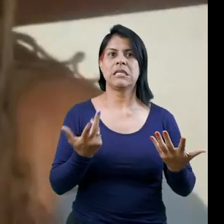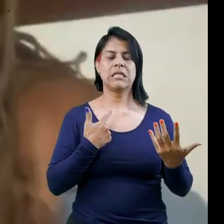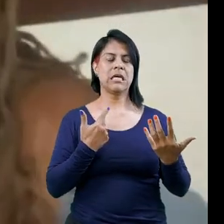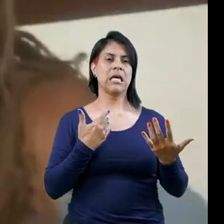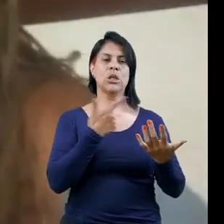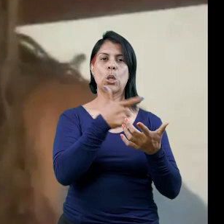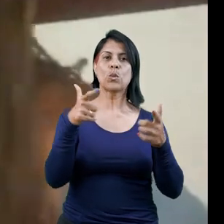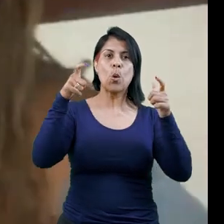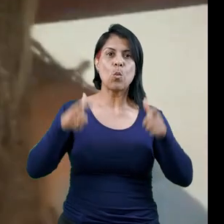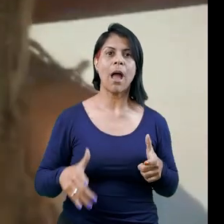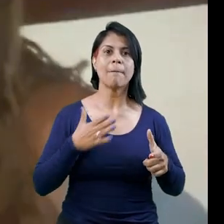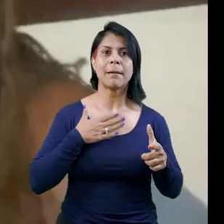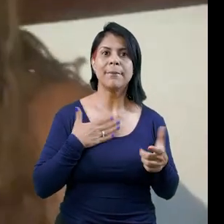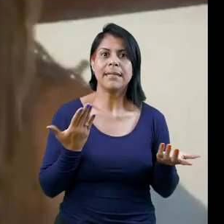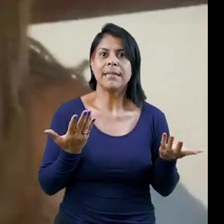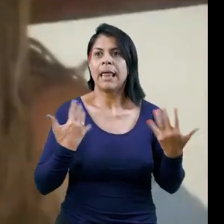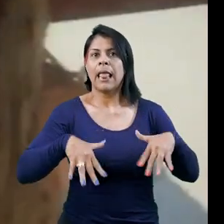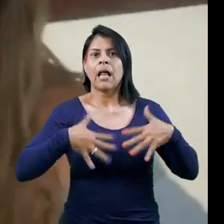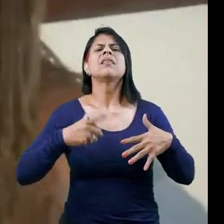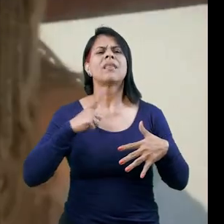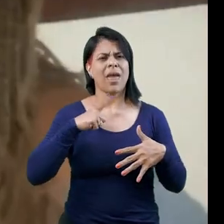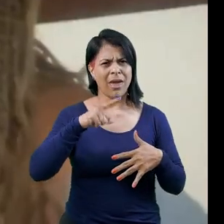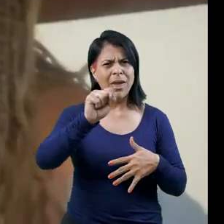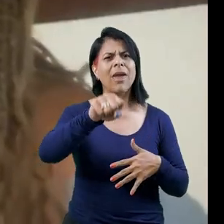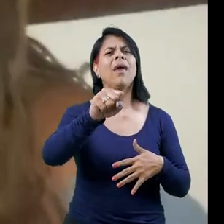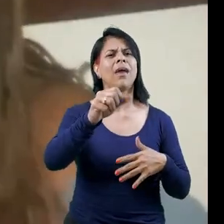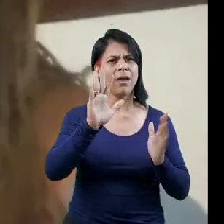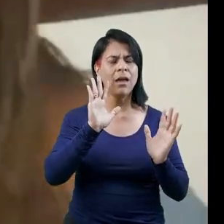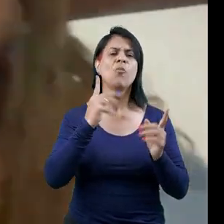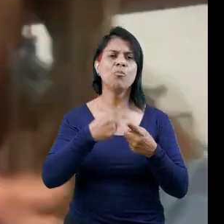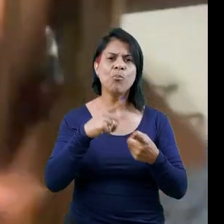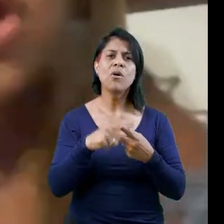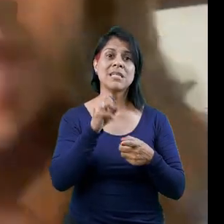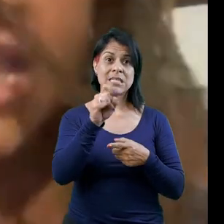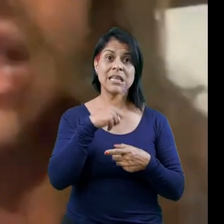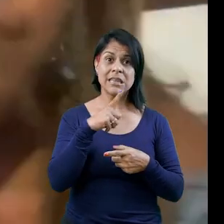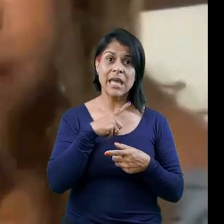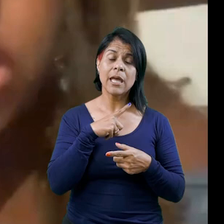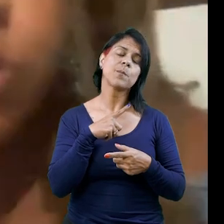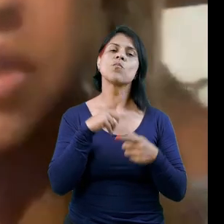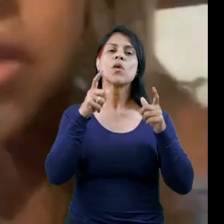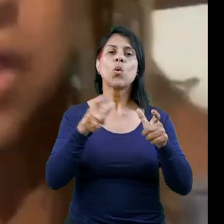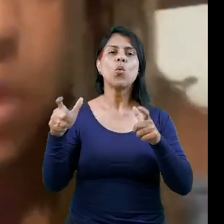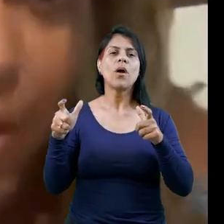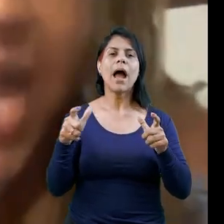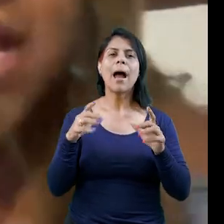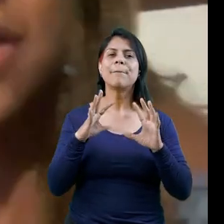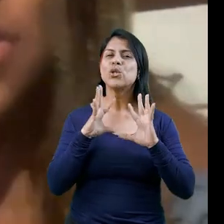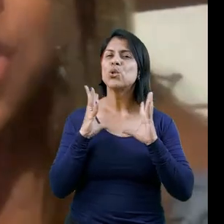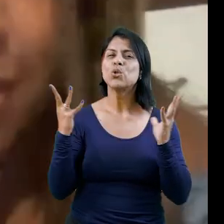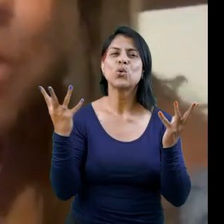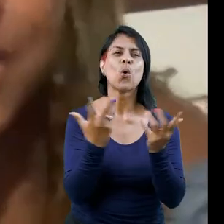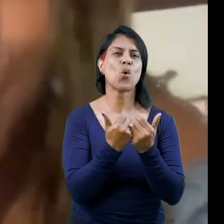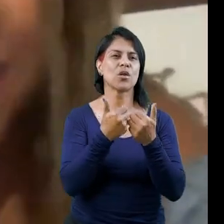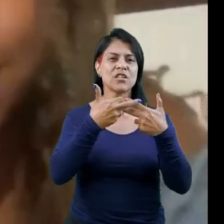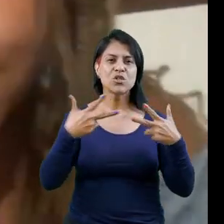tem espaço para mim. Tem sim, porque se tem espaço para toda essa infinitude de espécies